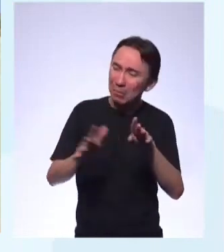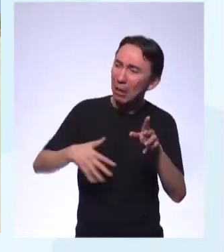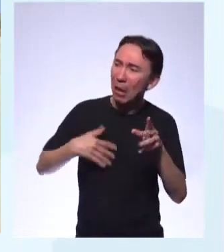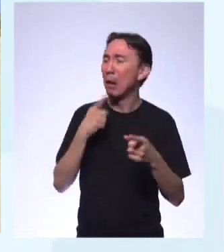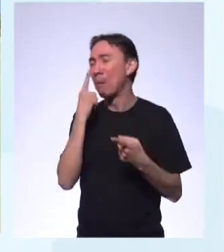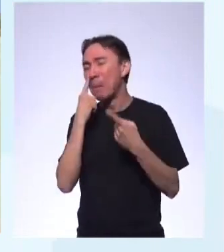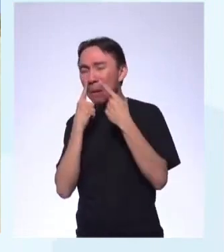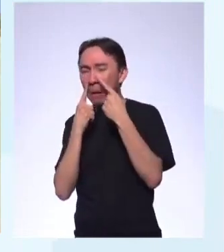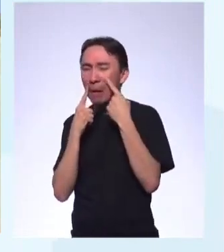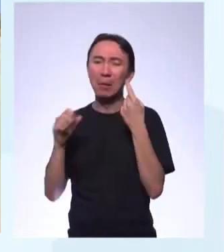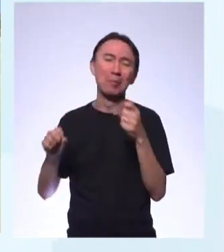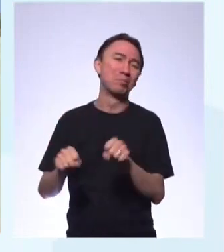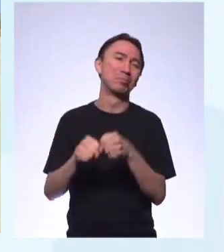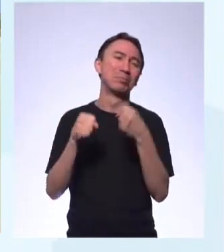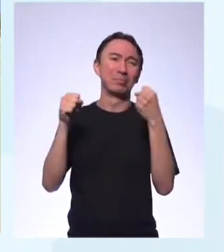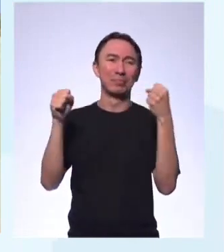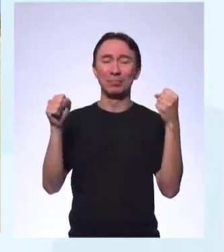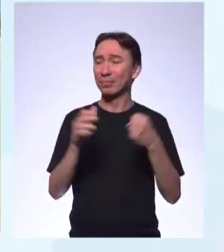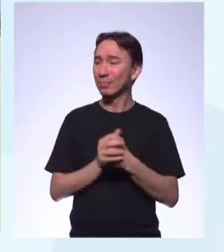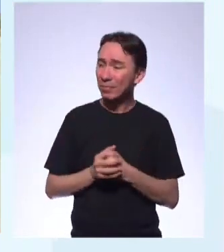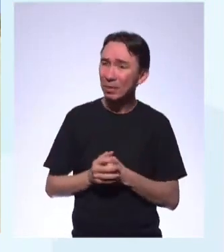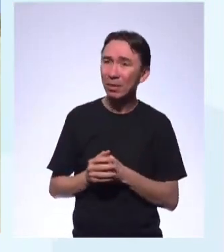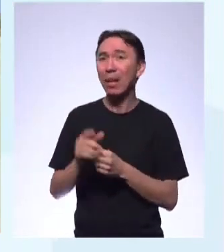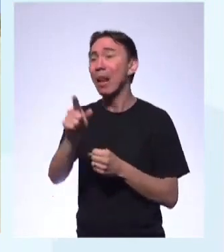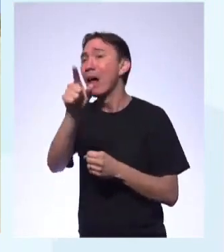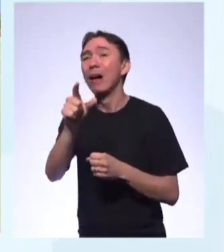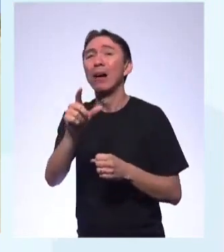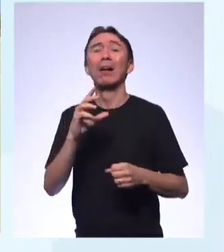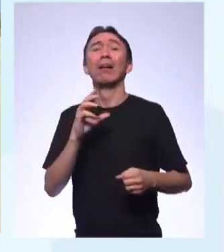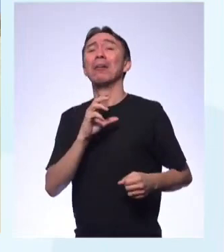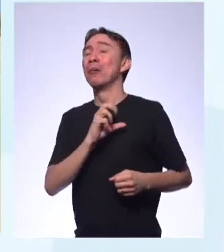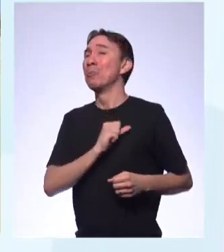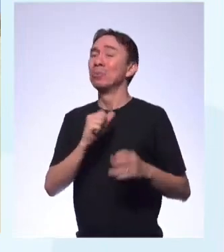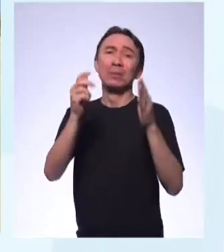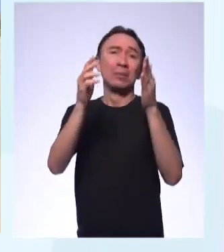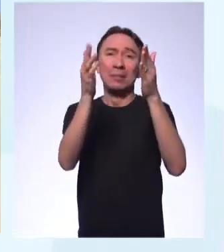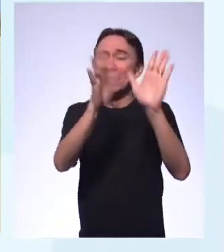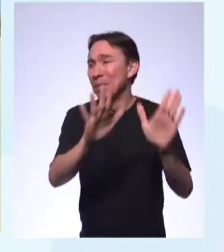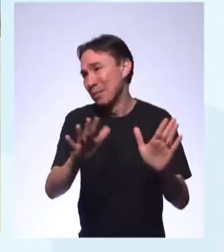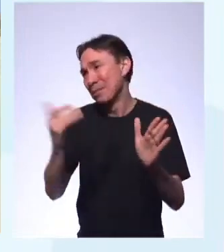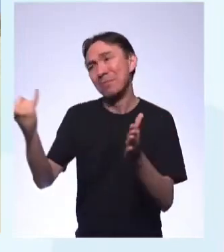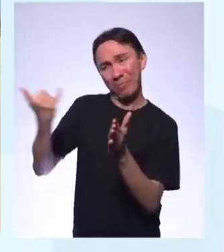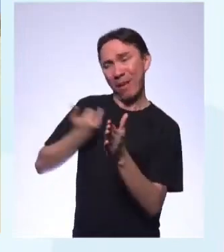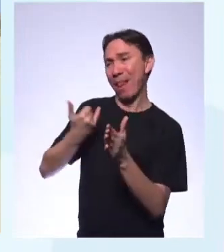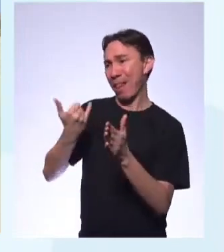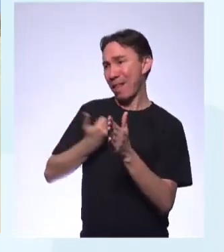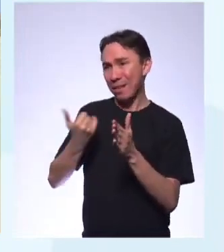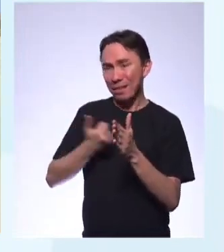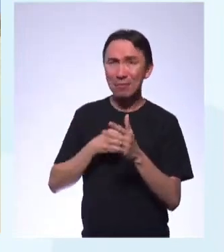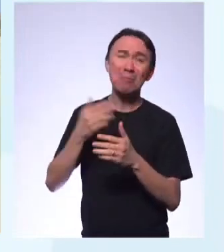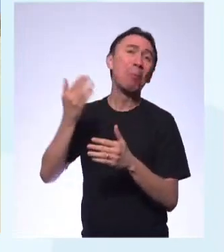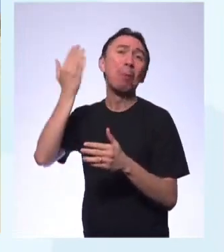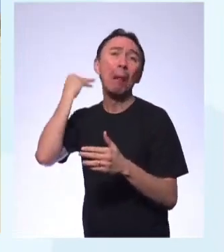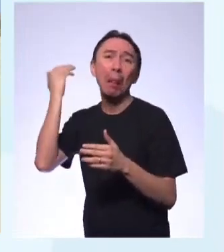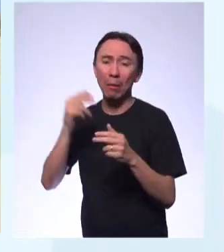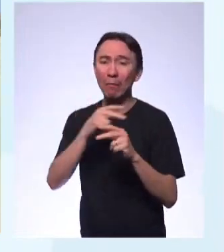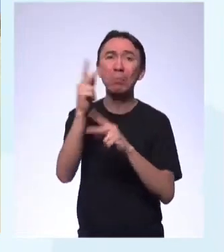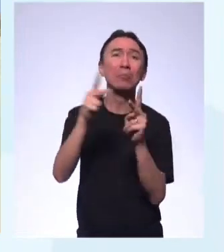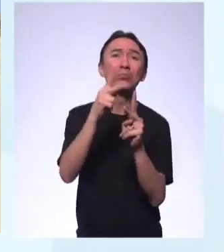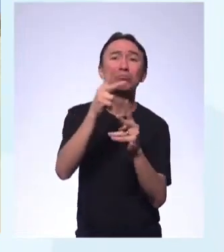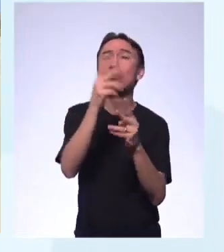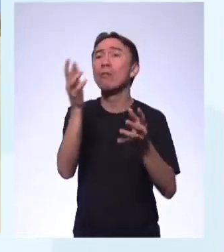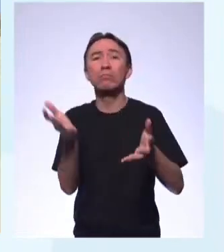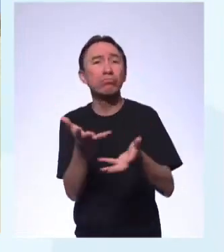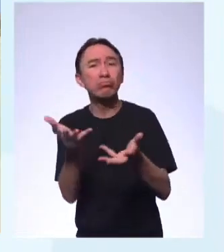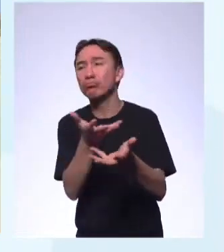mágoas. Dá-me notícias do meu amor, que um dia os ventos do céu, ó dor, nos seus